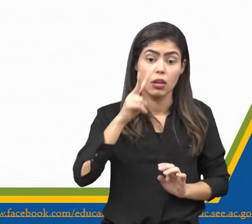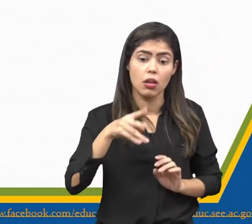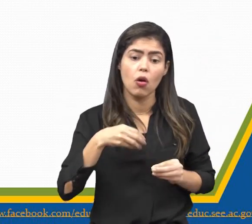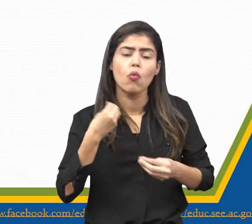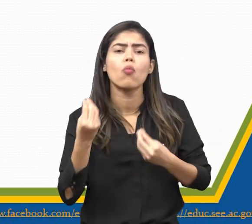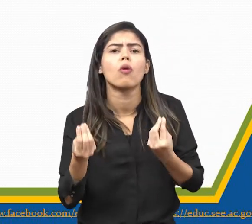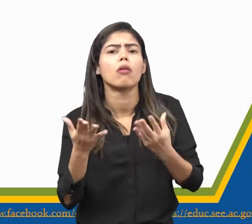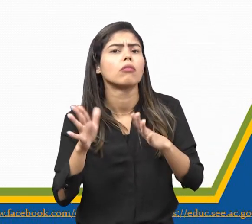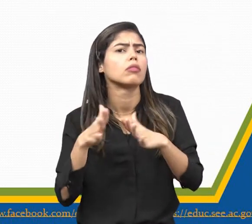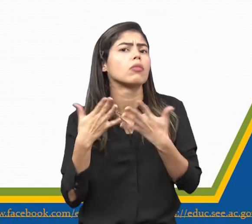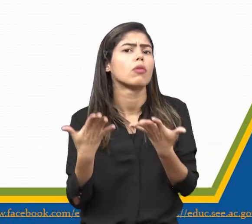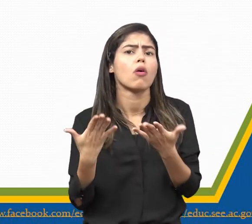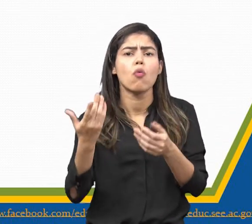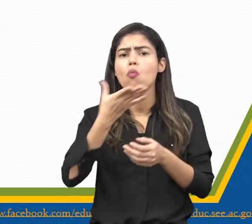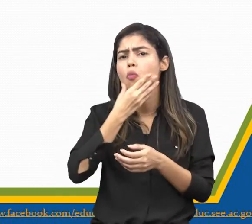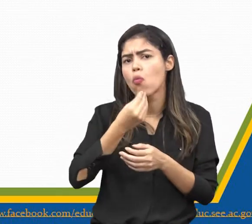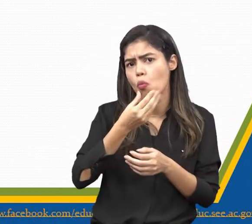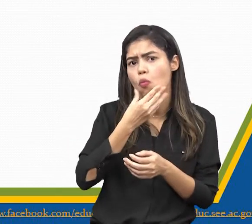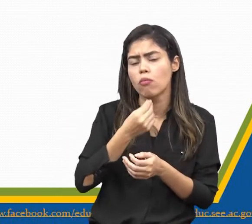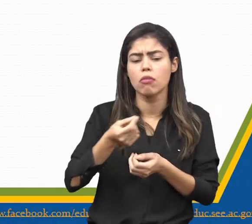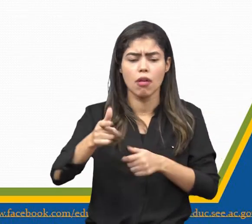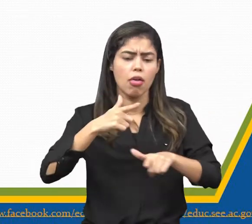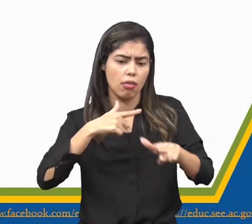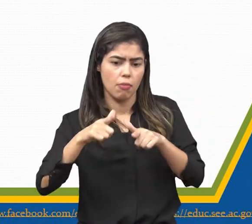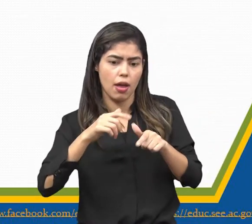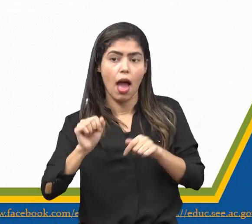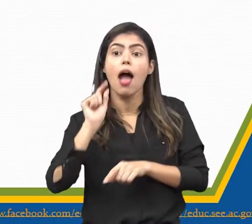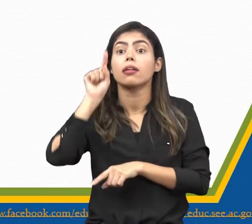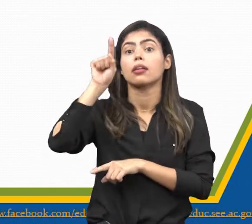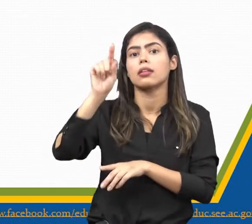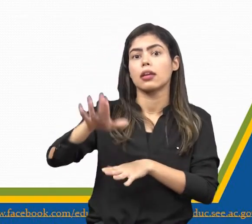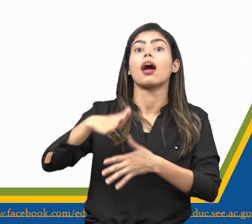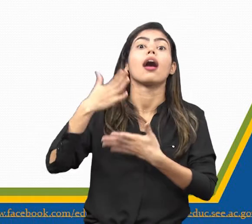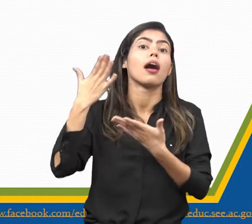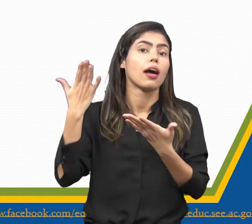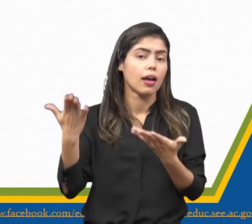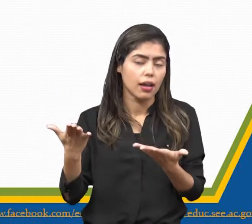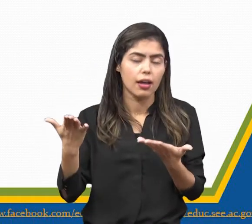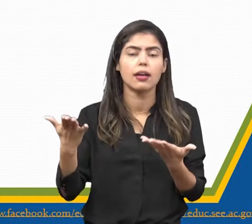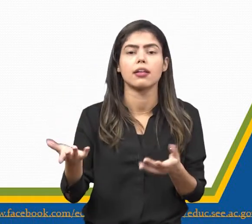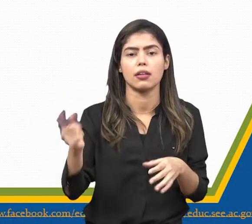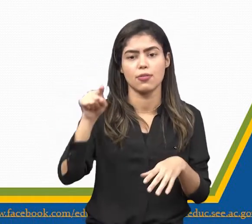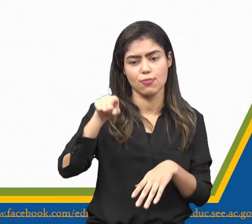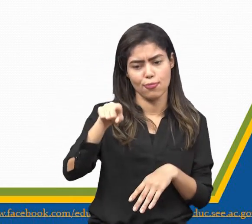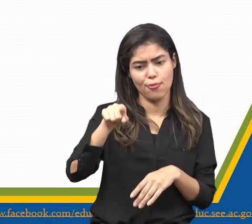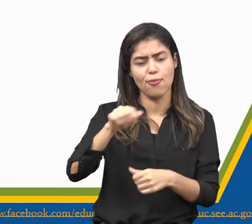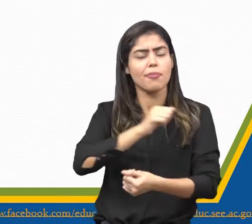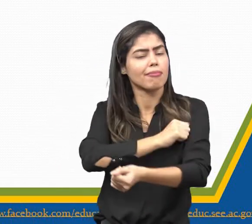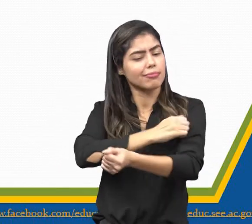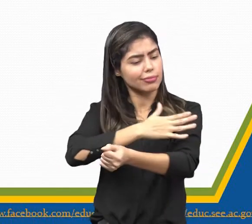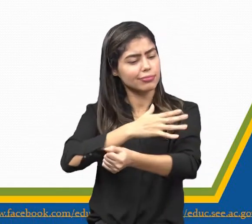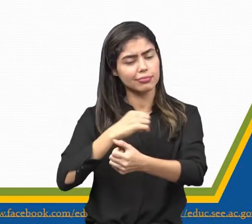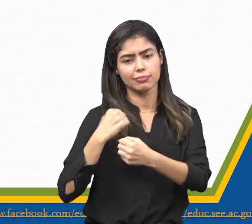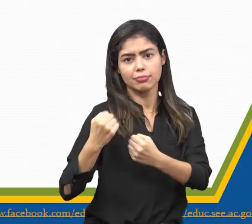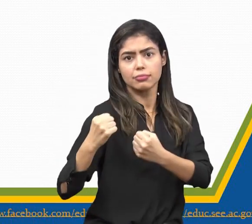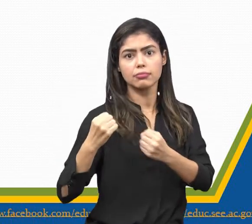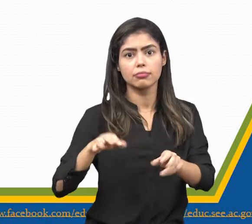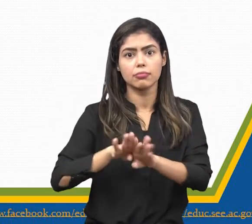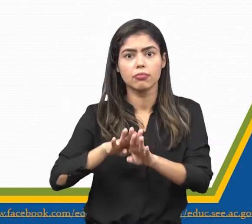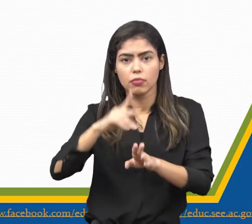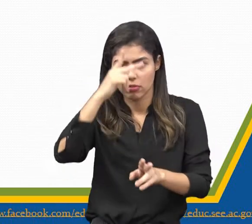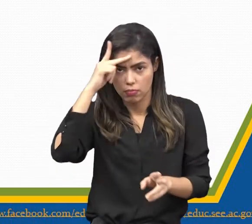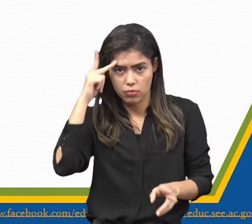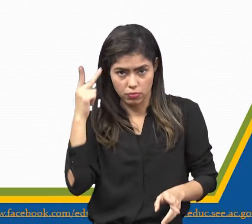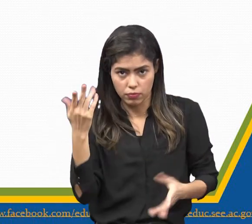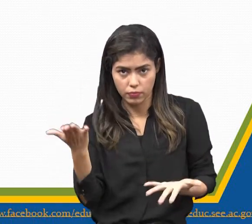homem que ela trabalha. É aquele que era atleta. Agora você já sabe especificamente quem era o homem. Como eu estou falando de uma